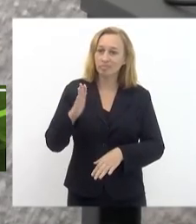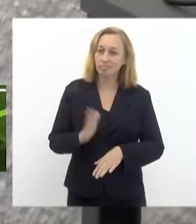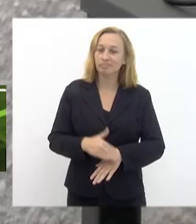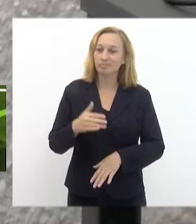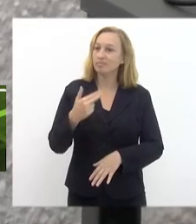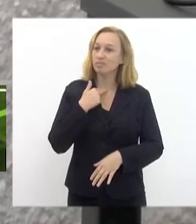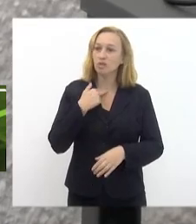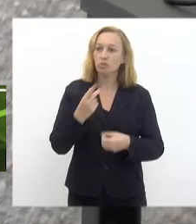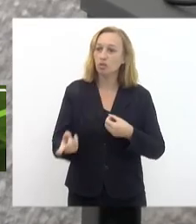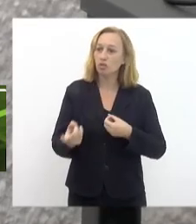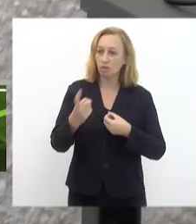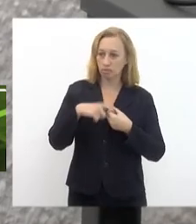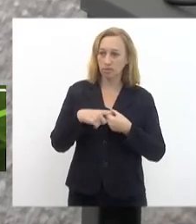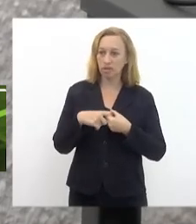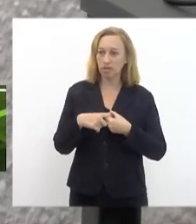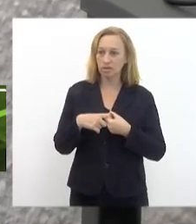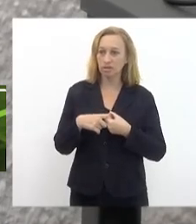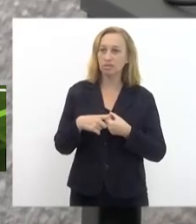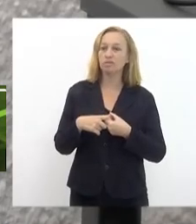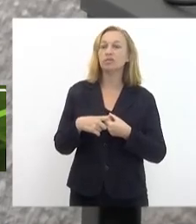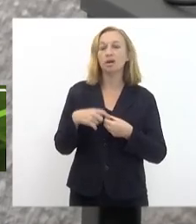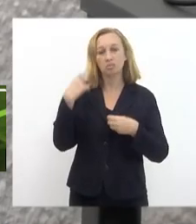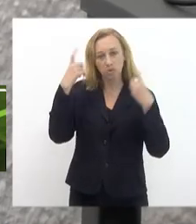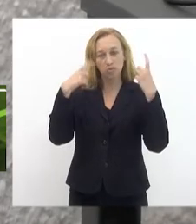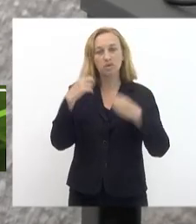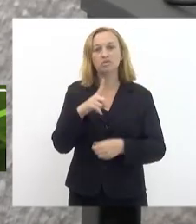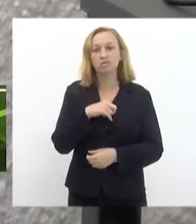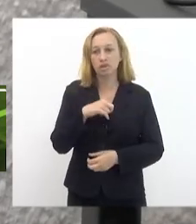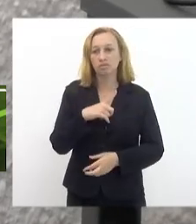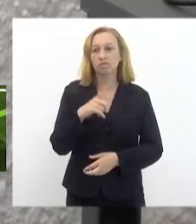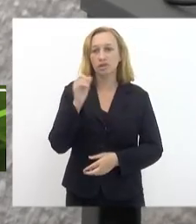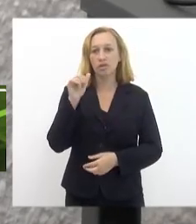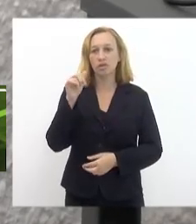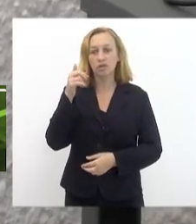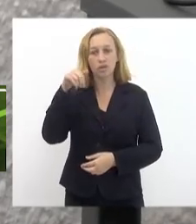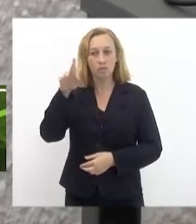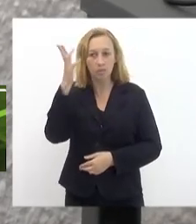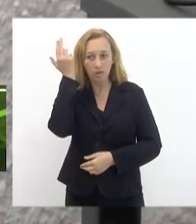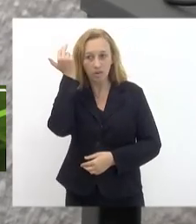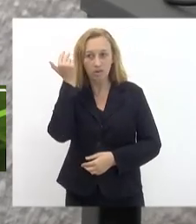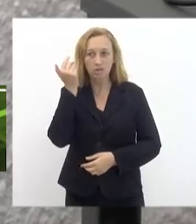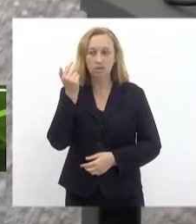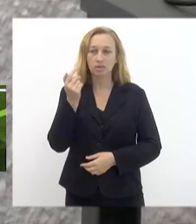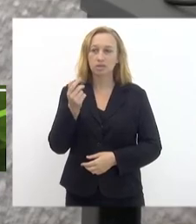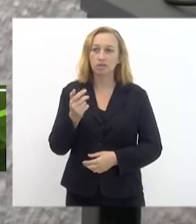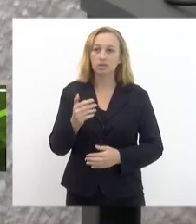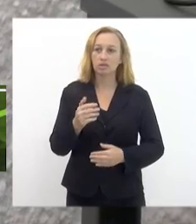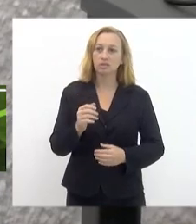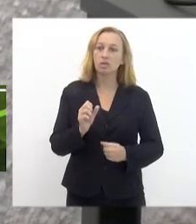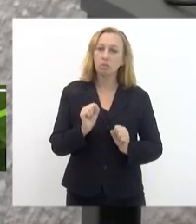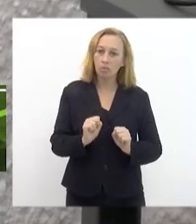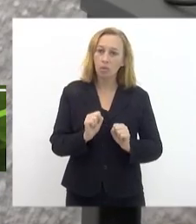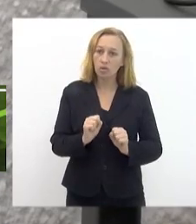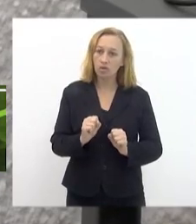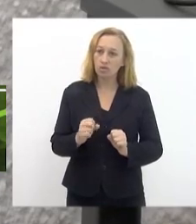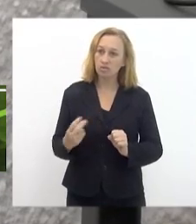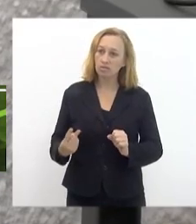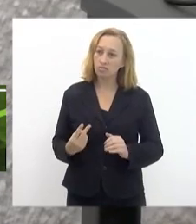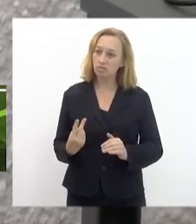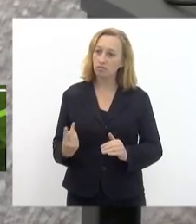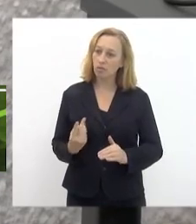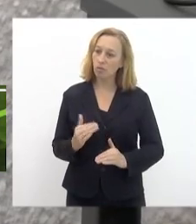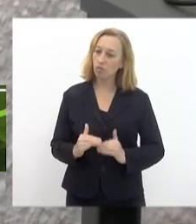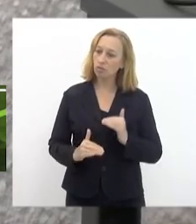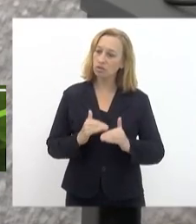ser para trás sabe eu tenho essa preocupação de ter diz continuidade você pode agregar valor